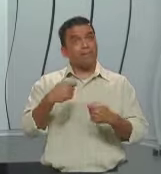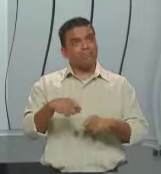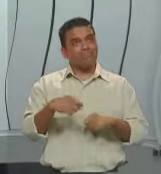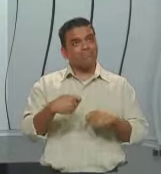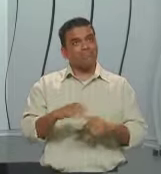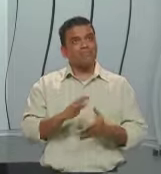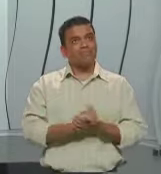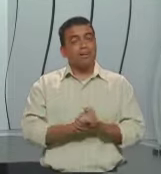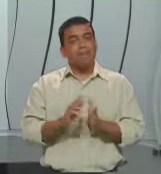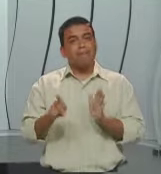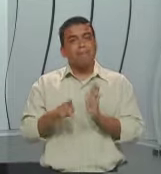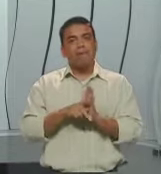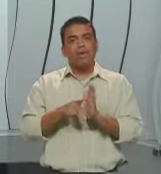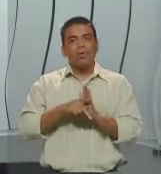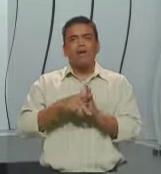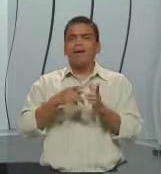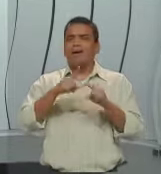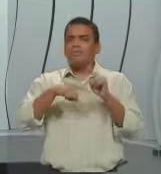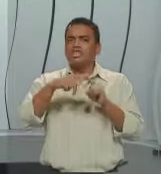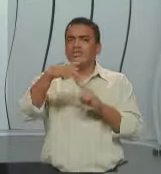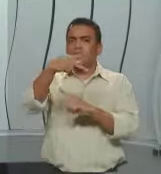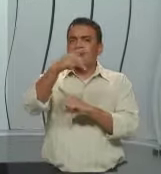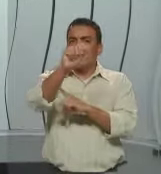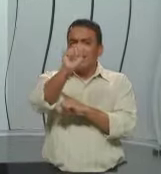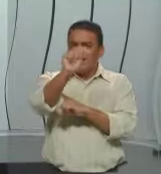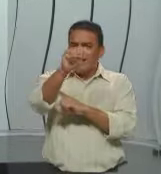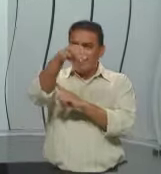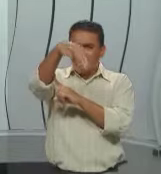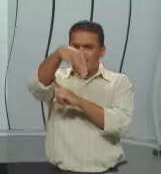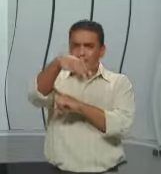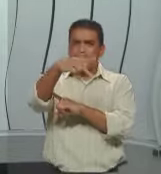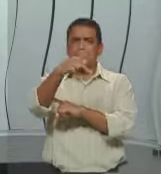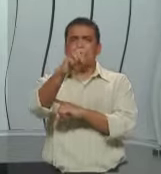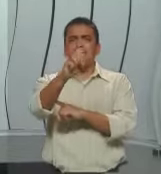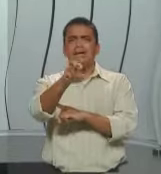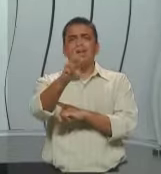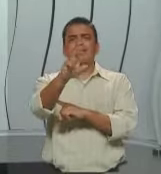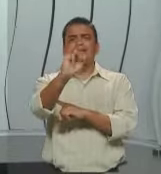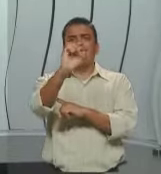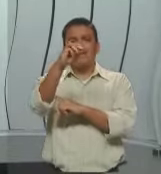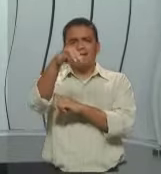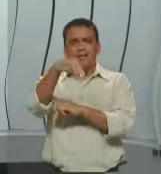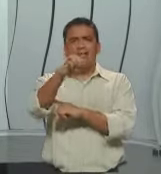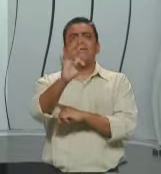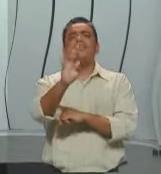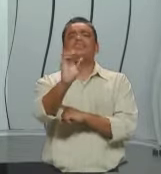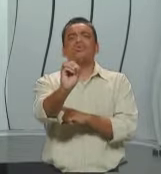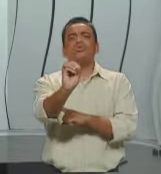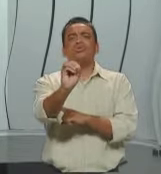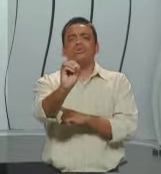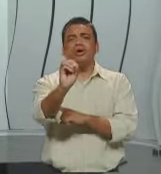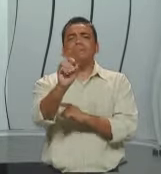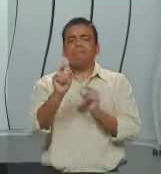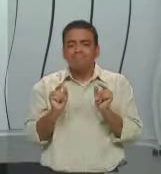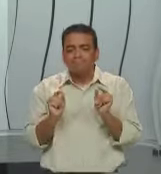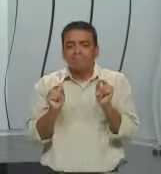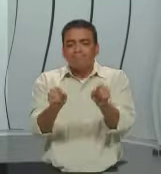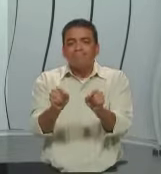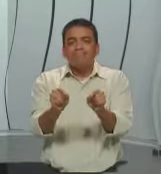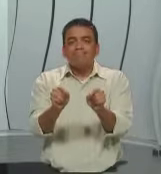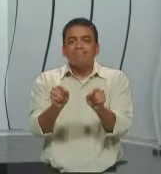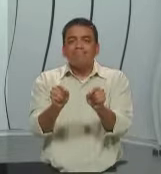necessário que o meu amperímetro ele seja conectado em série com o trecho que eu desejo medir a